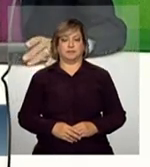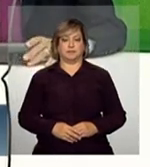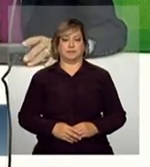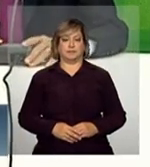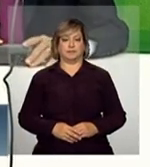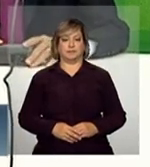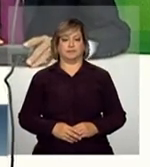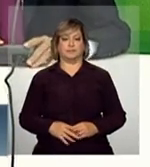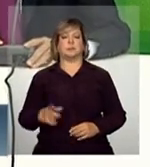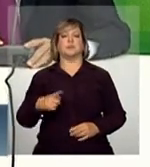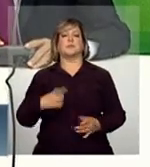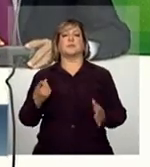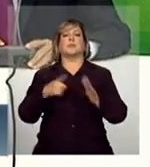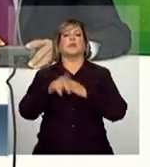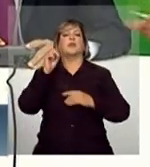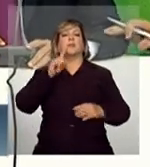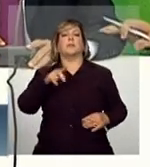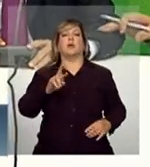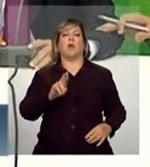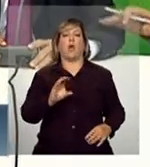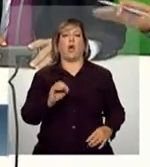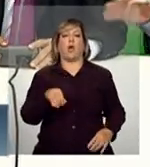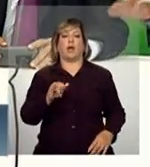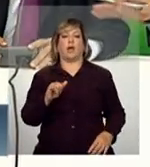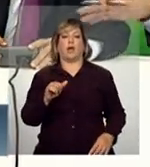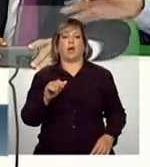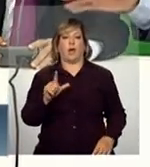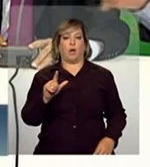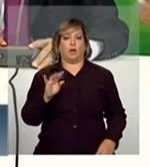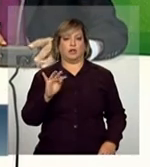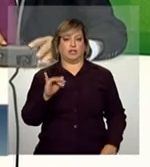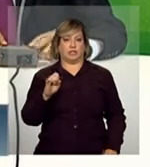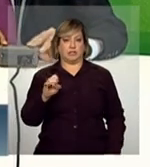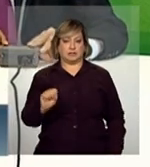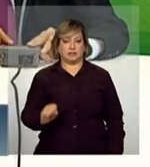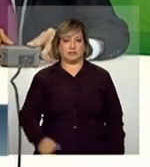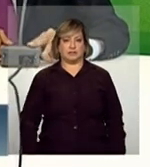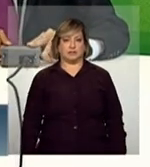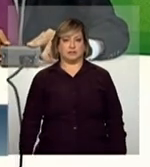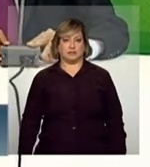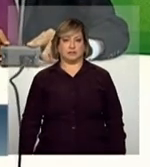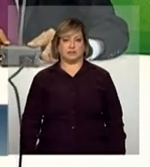A resposta sobre os royalties, ministro. Exatamente.